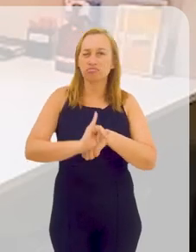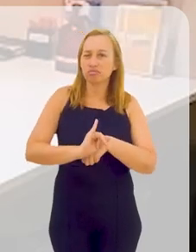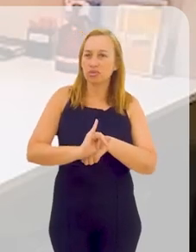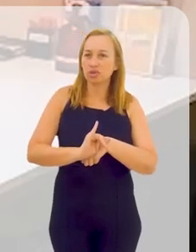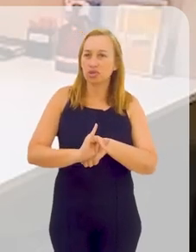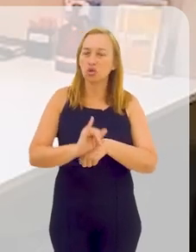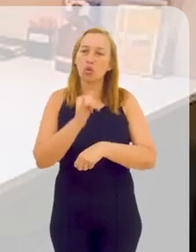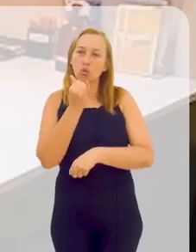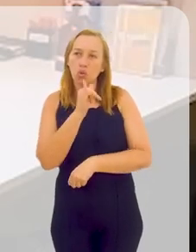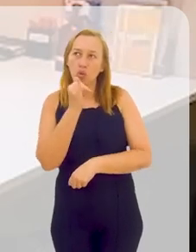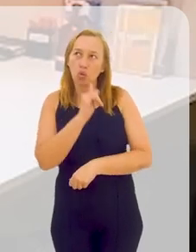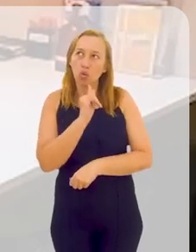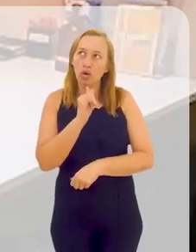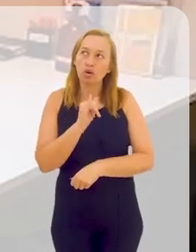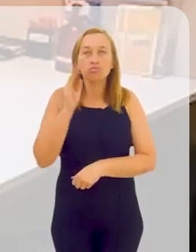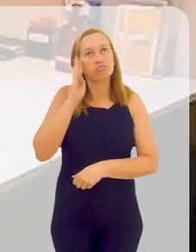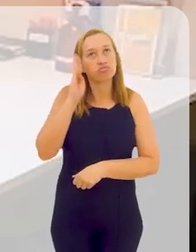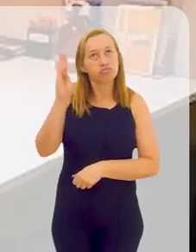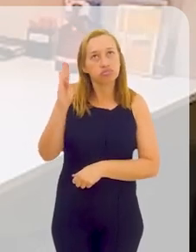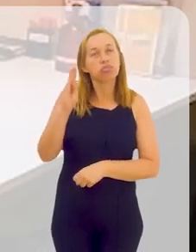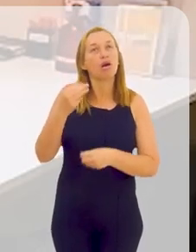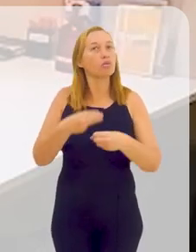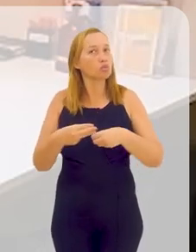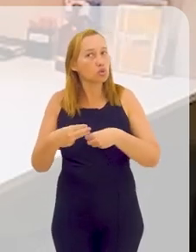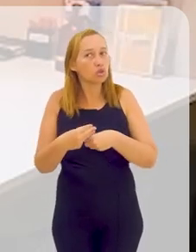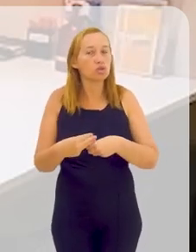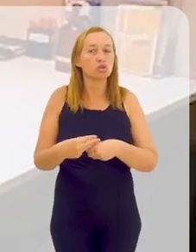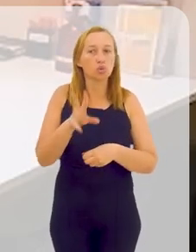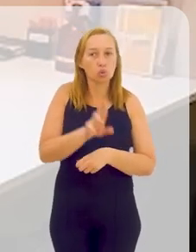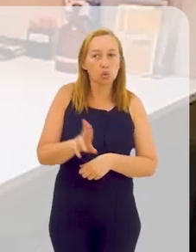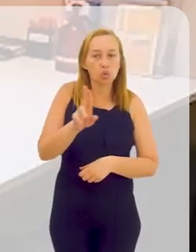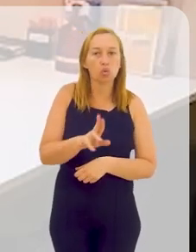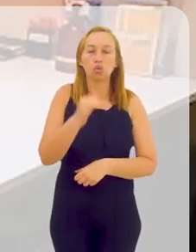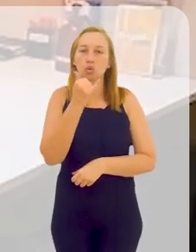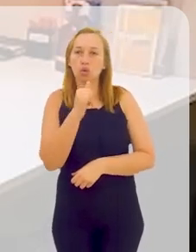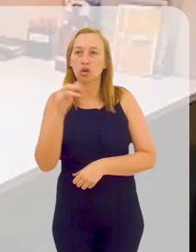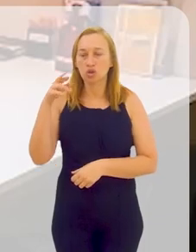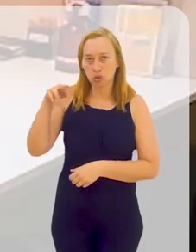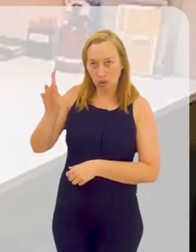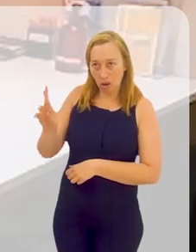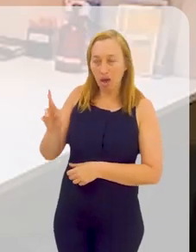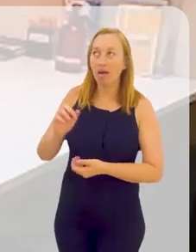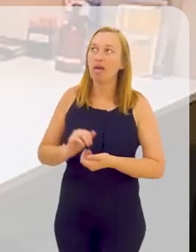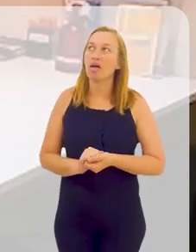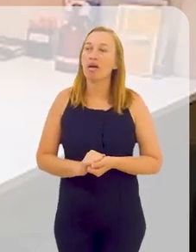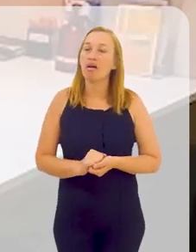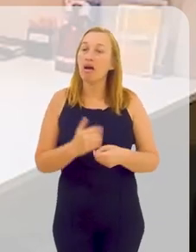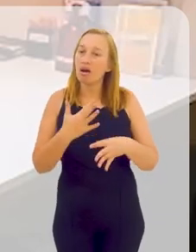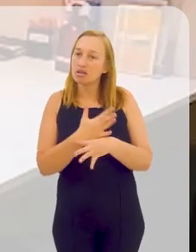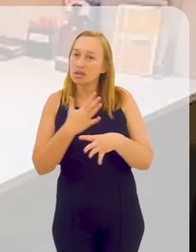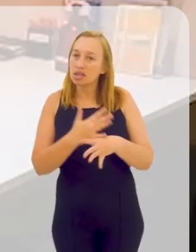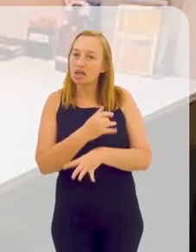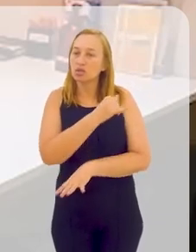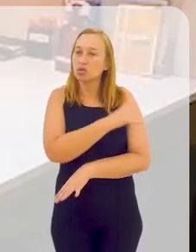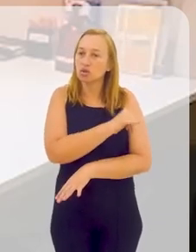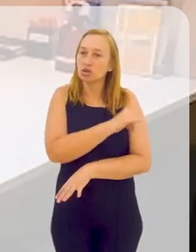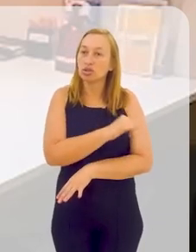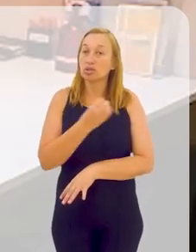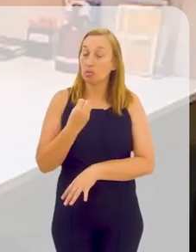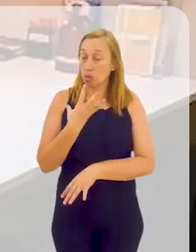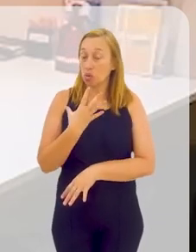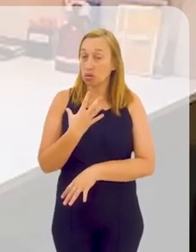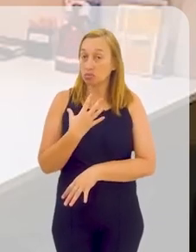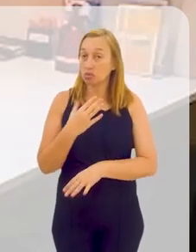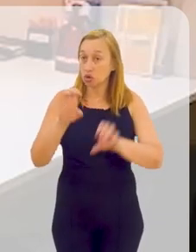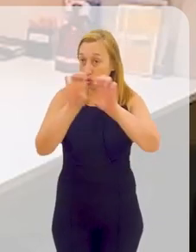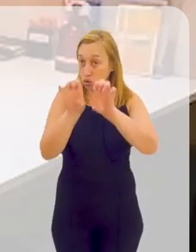pensar na capital Fluminense entre os principais municípios que usam energia solar a cidade do Rio